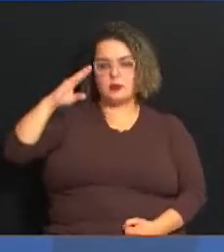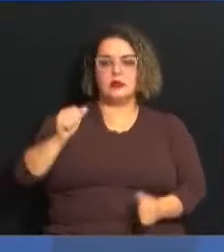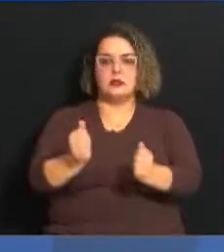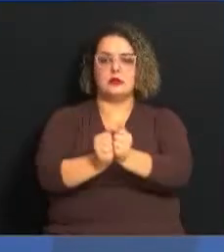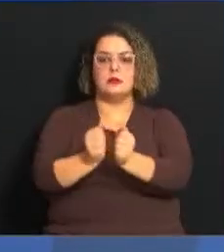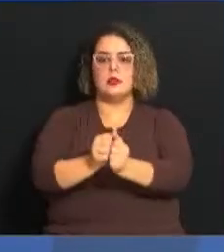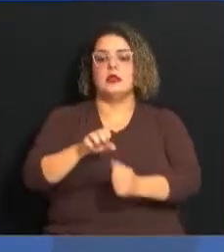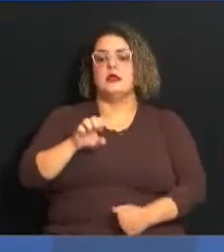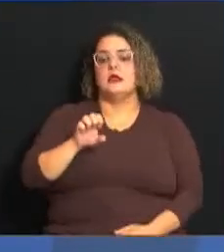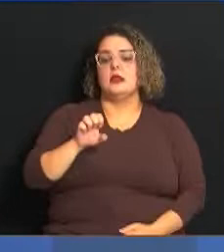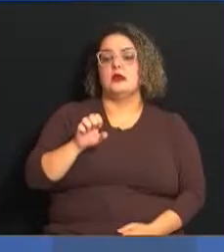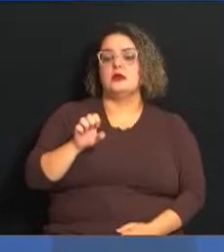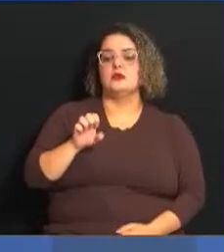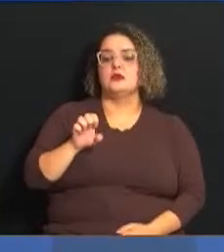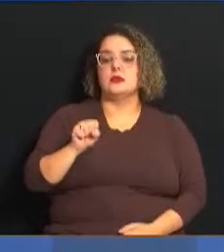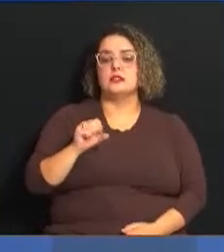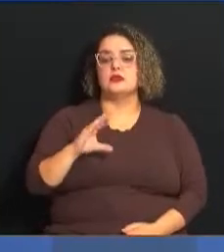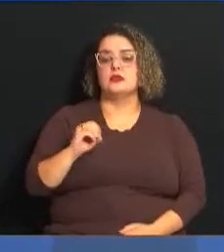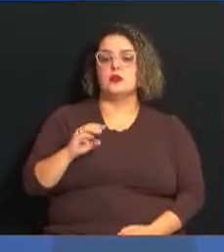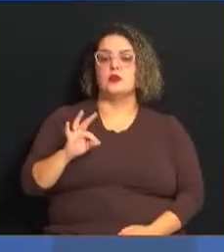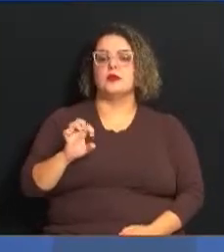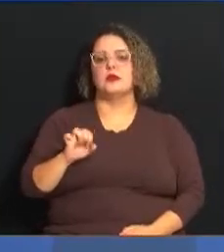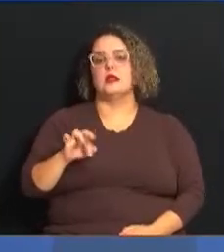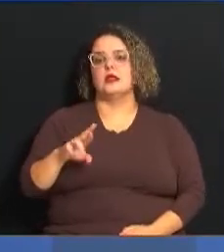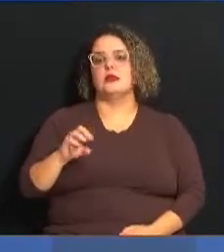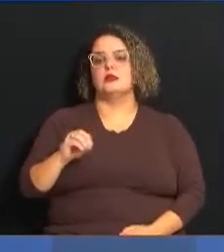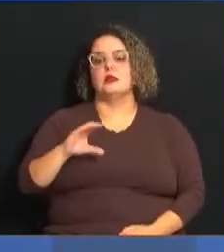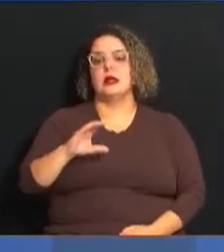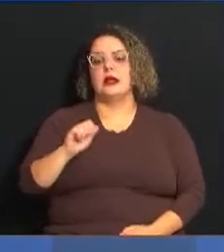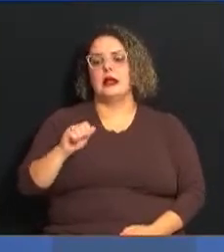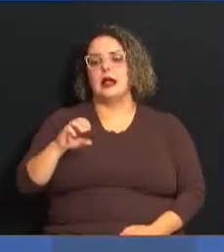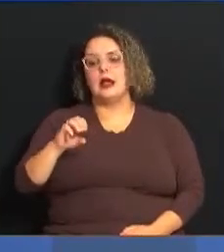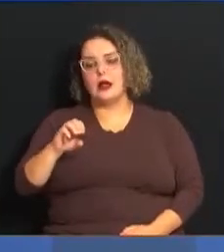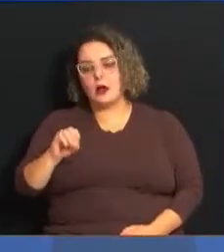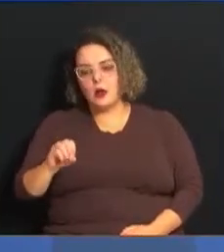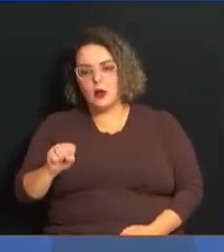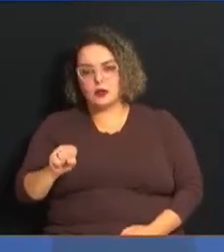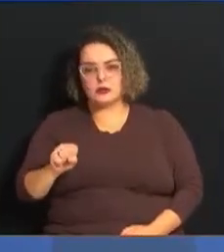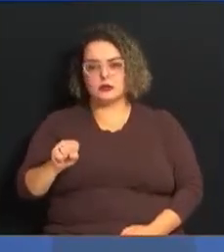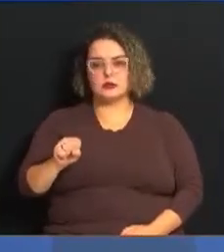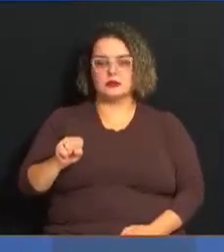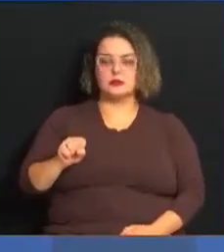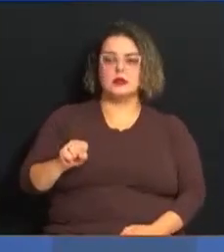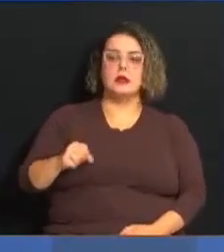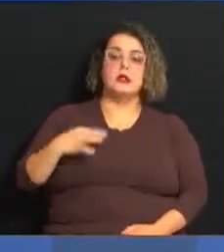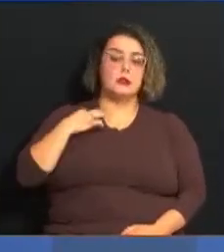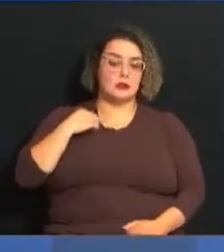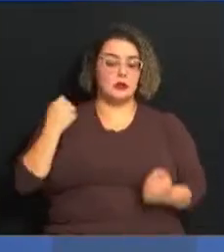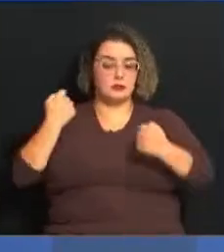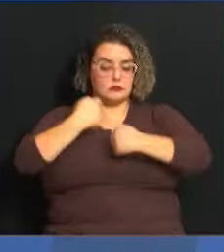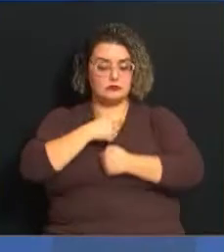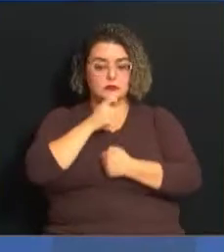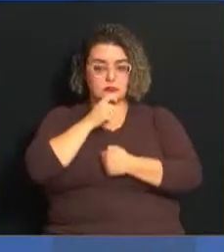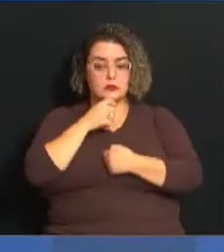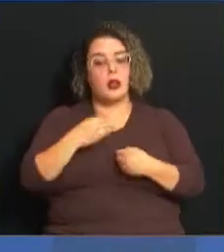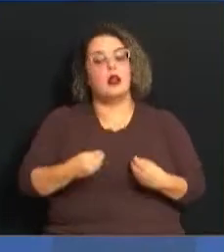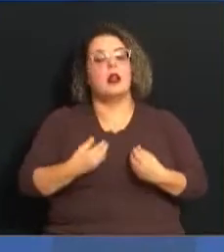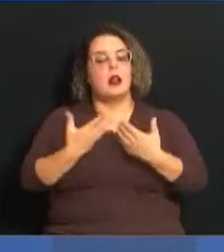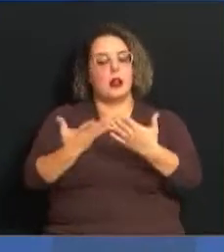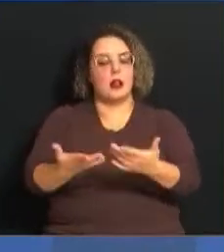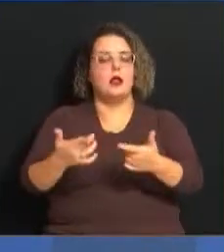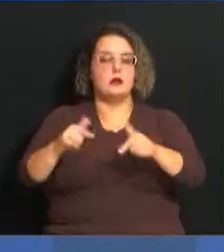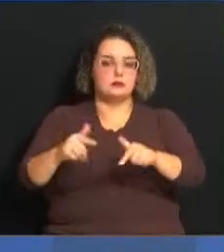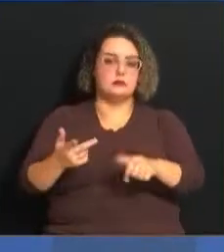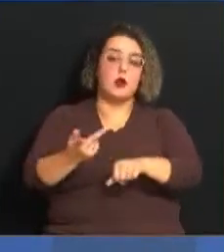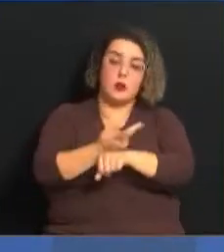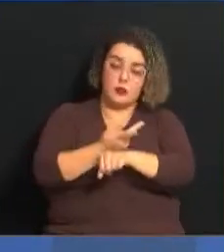Craós. Então, olha, a gente lembra que você tem um agasalho, leve até esse local, ou então você pode procurar um dos